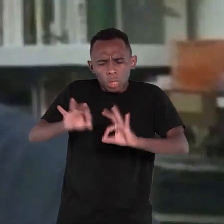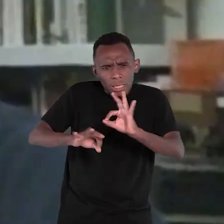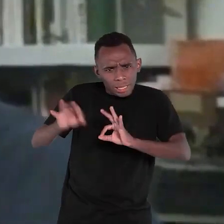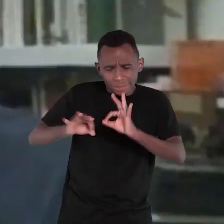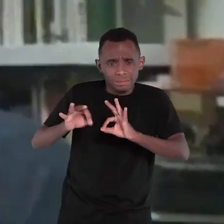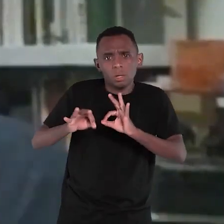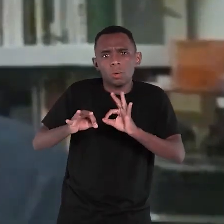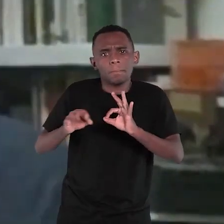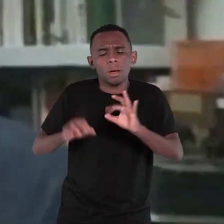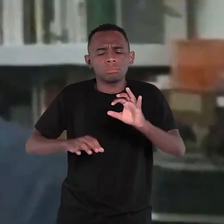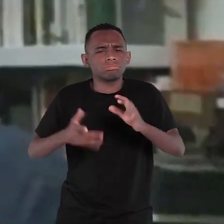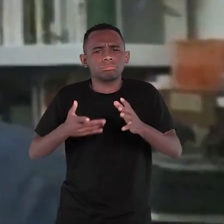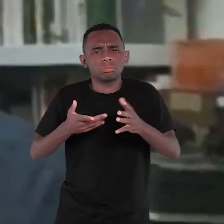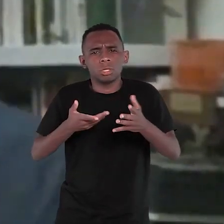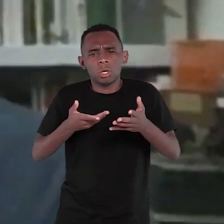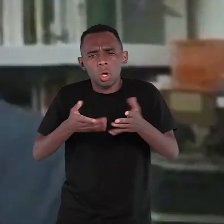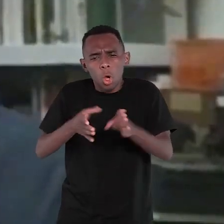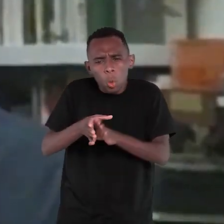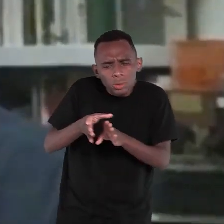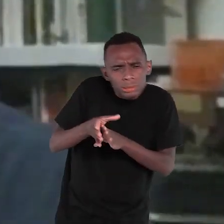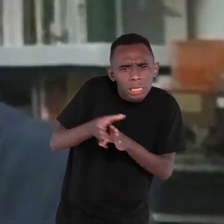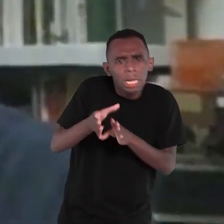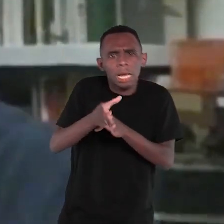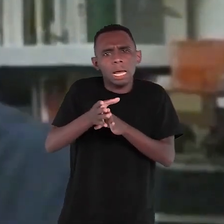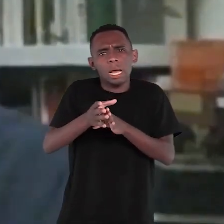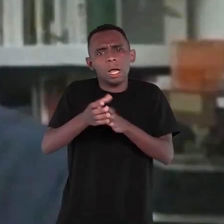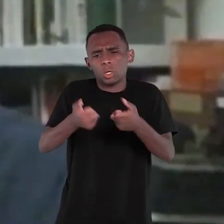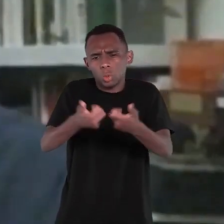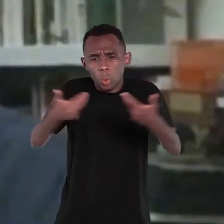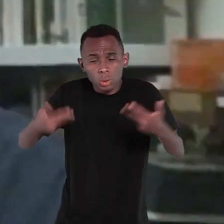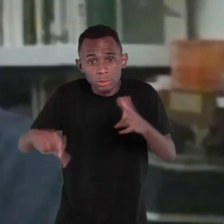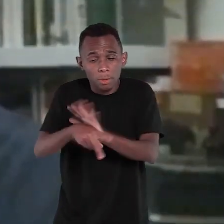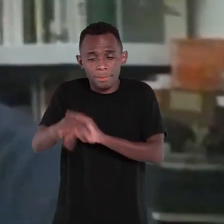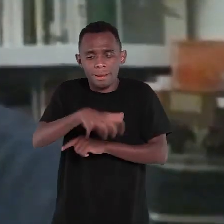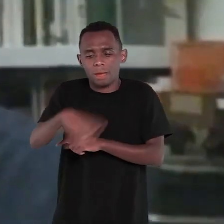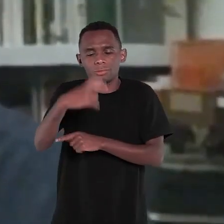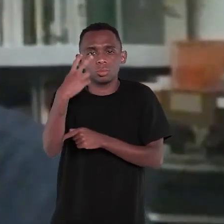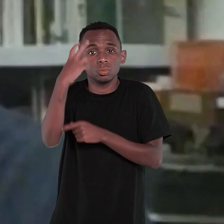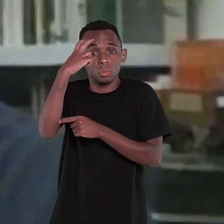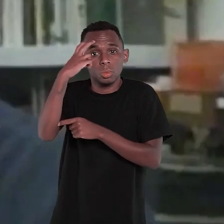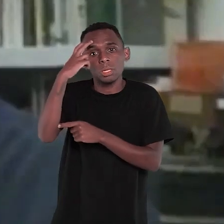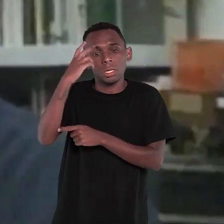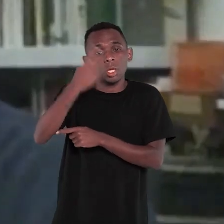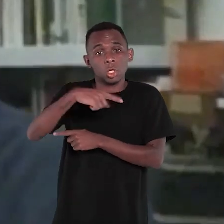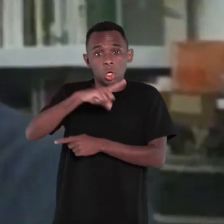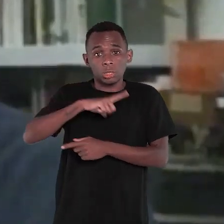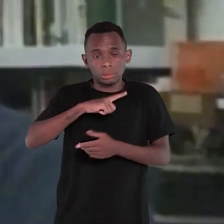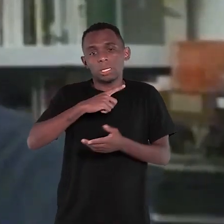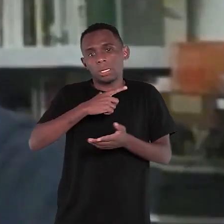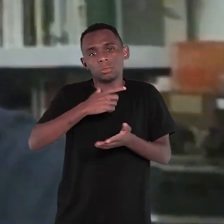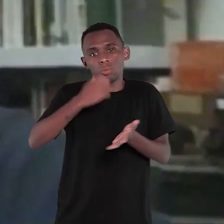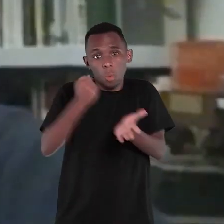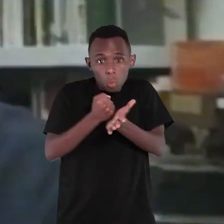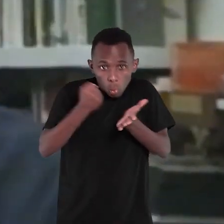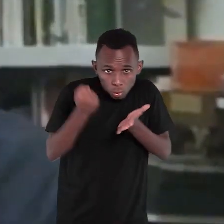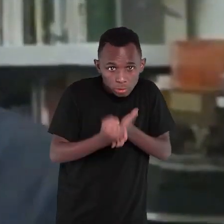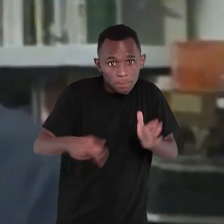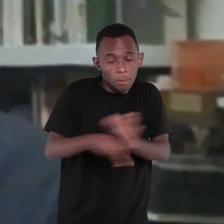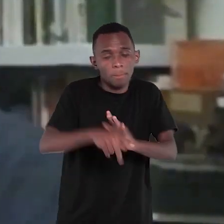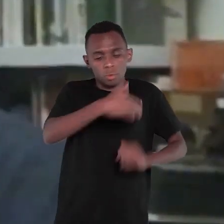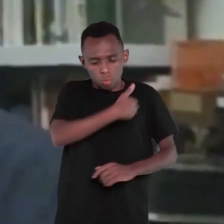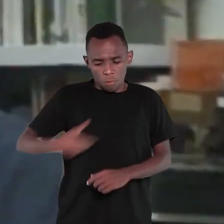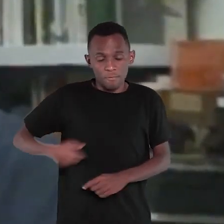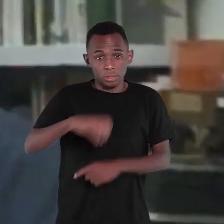para gerir equipamentos e programas de cultura, né? E nós temos um contrato com o